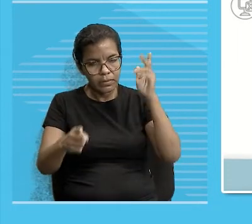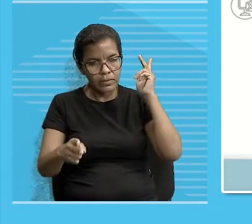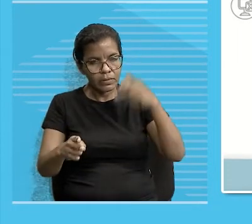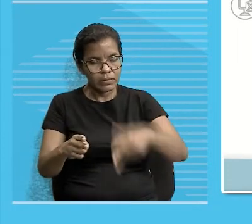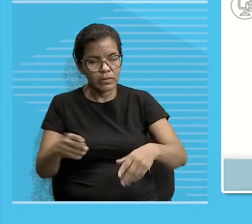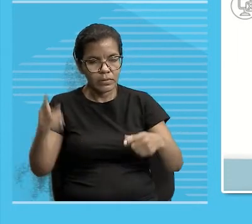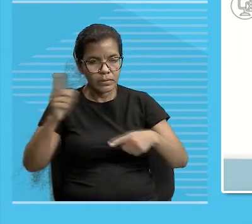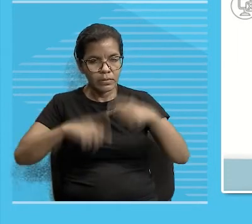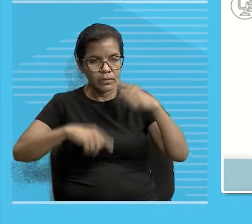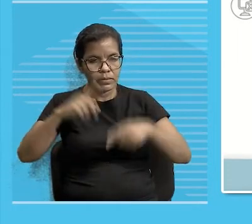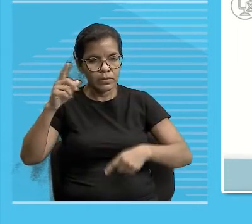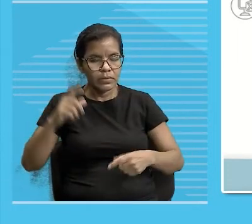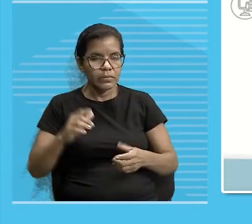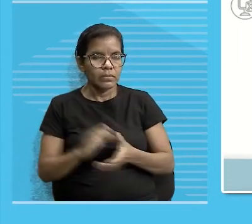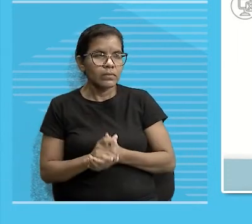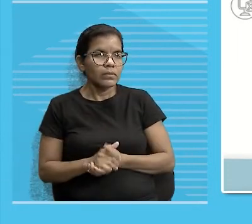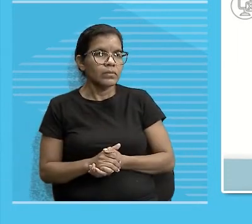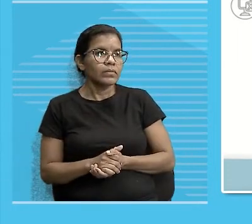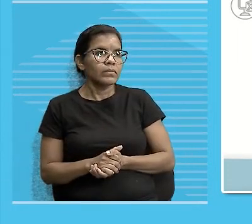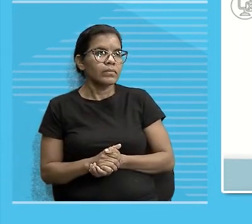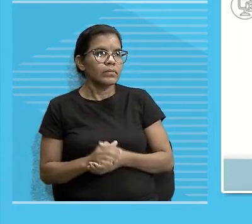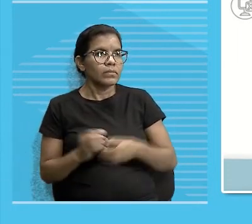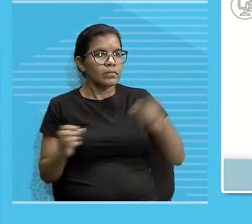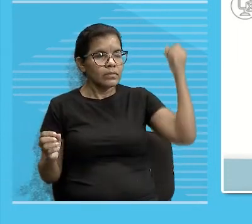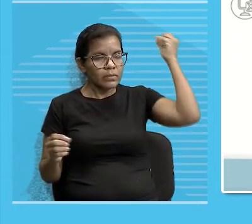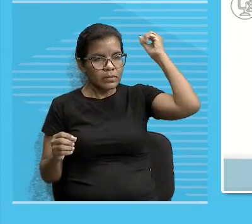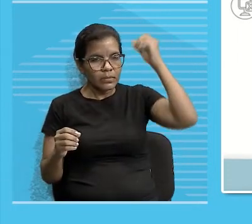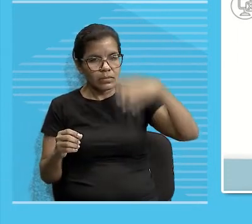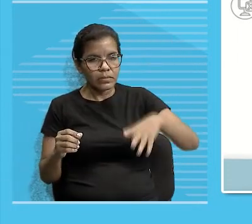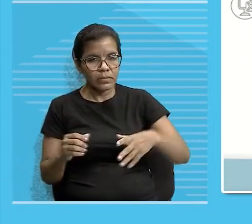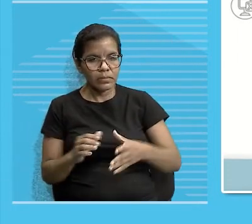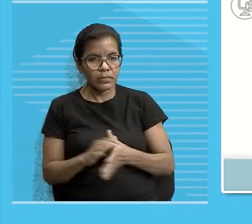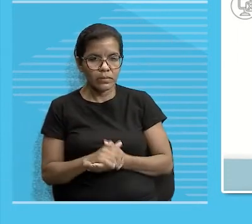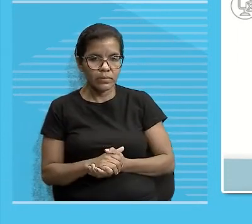objeto. Tava aí, ó, luz